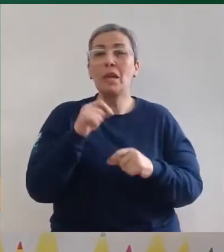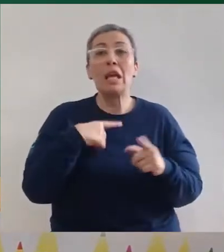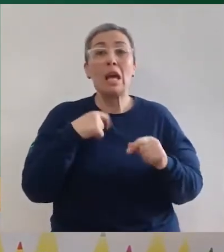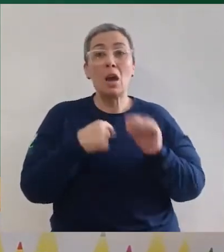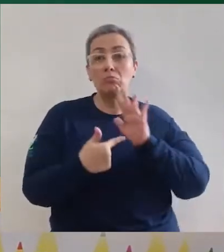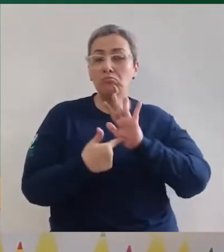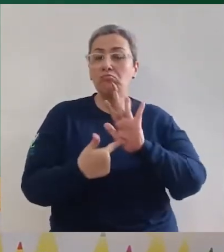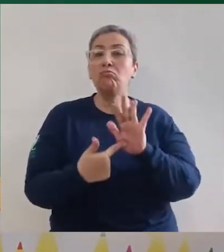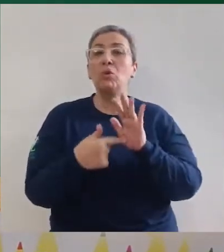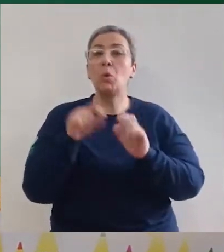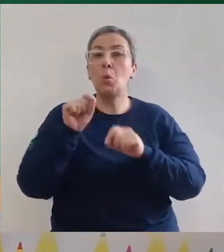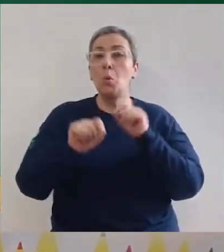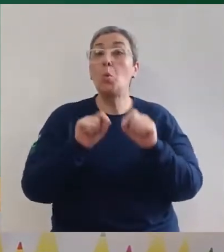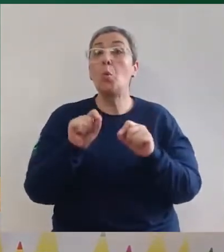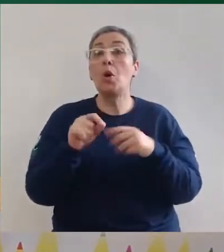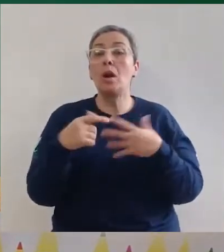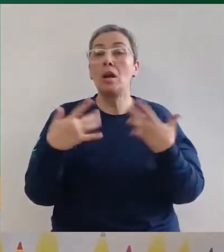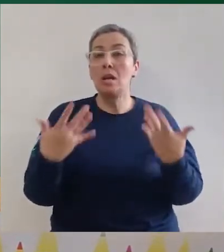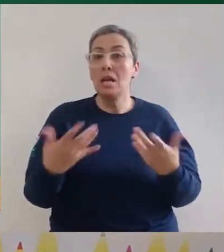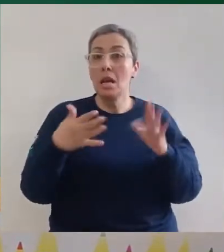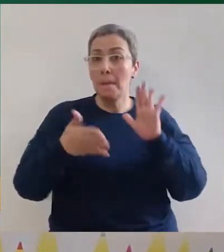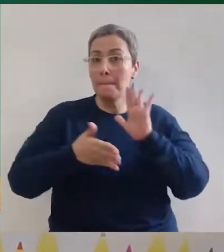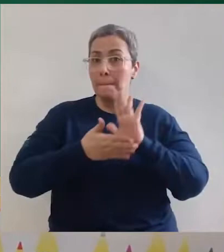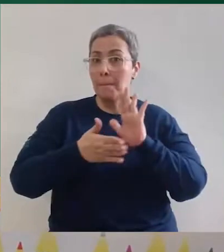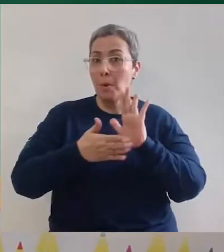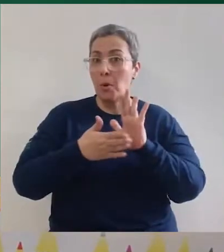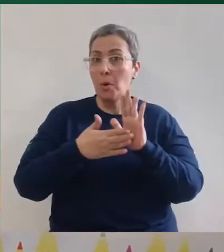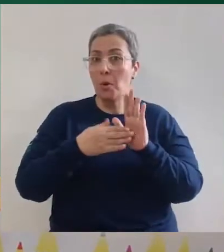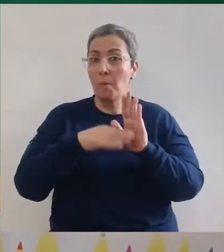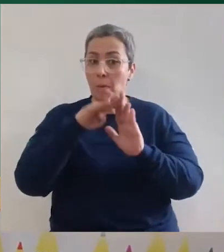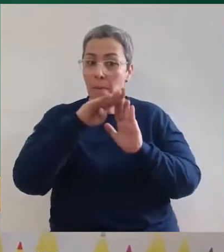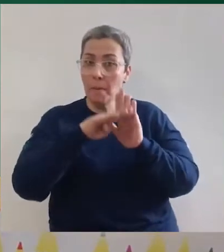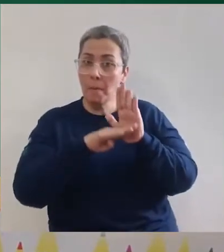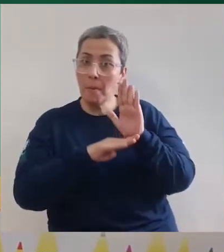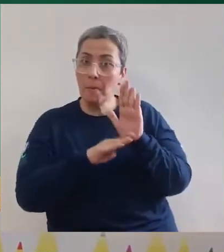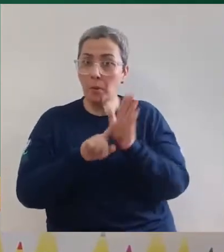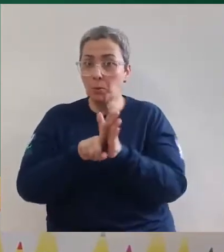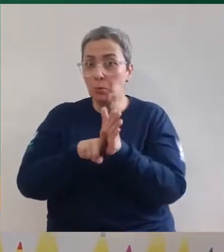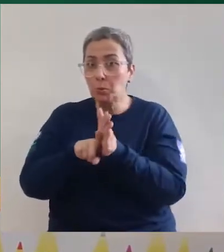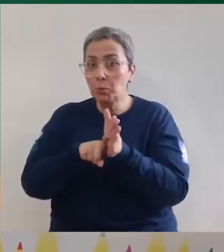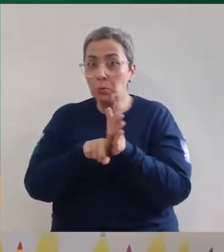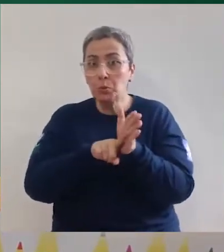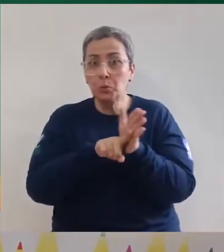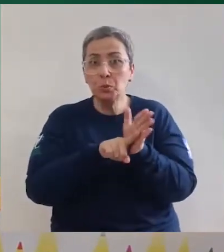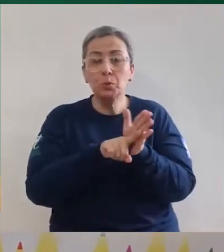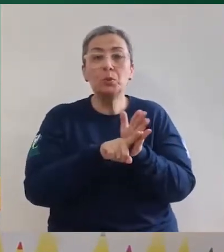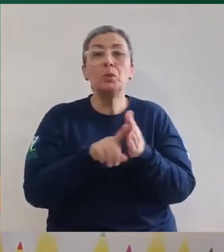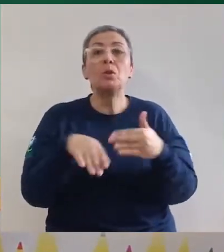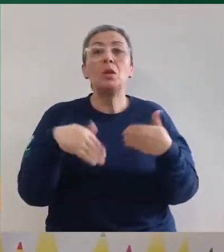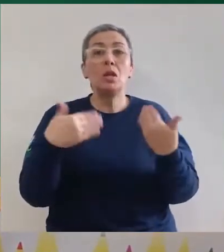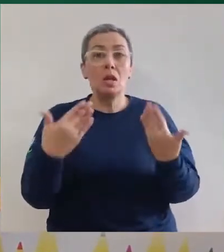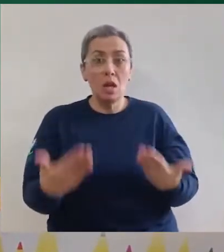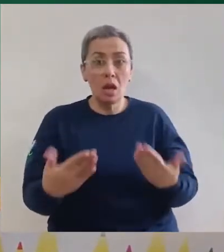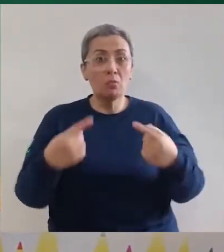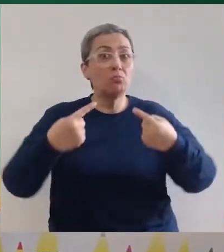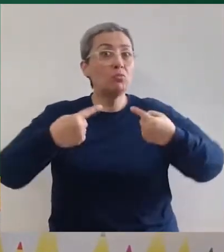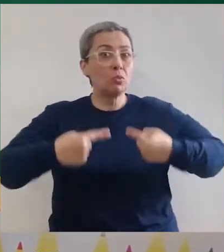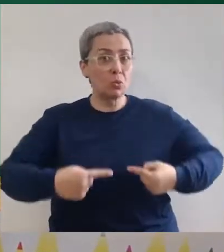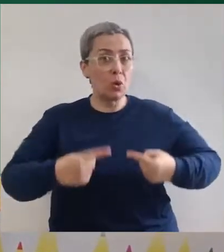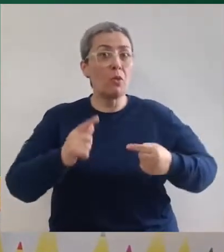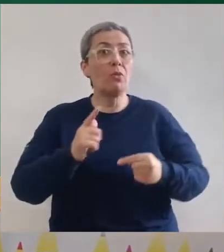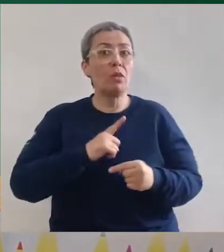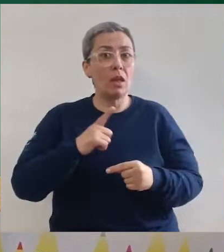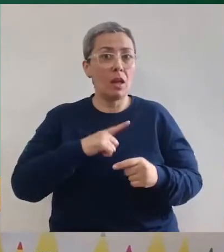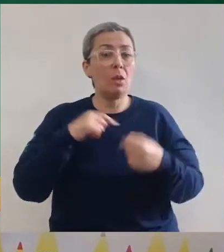a PRO apresentou para vocês uma proposta de roteiro de investigação. E no